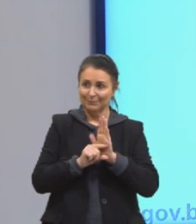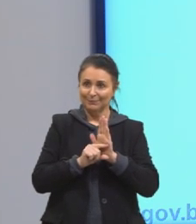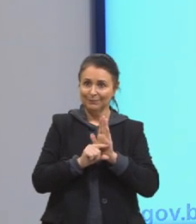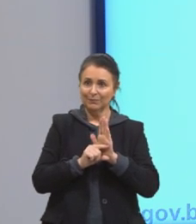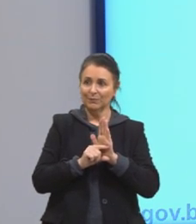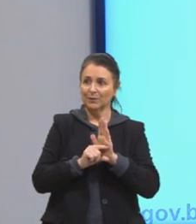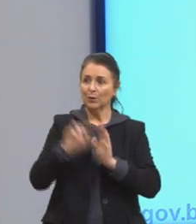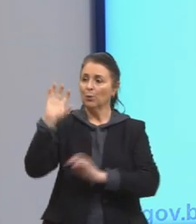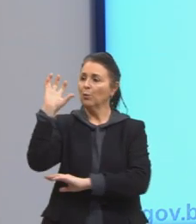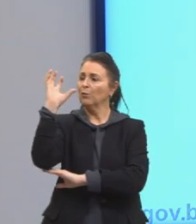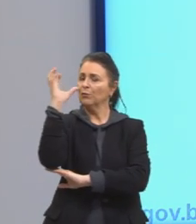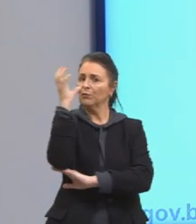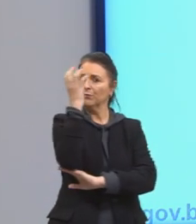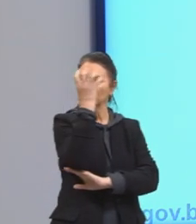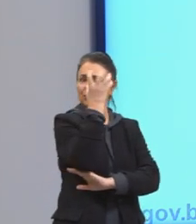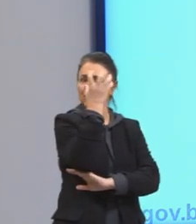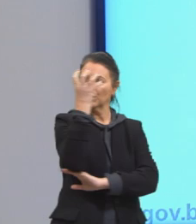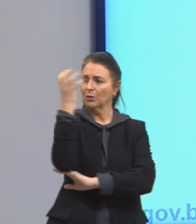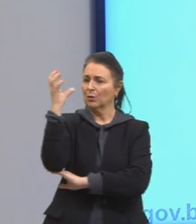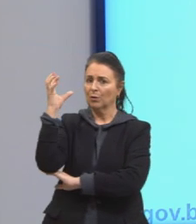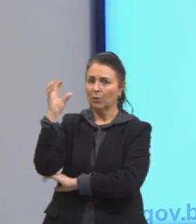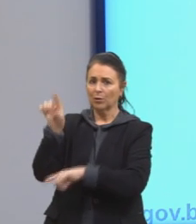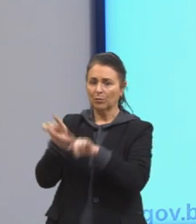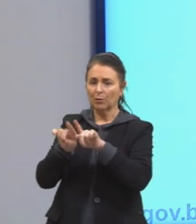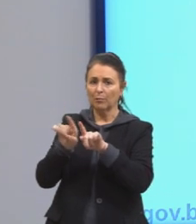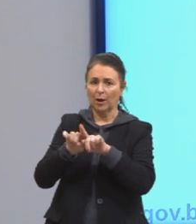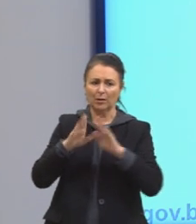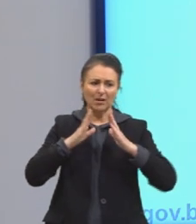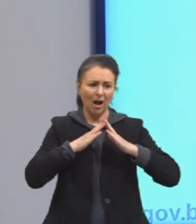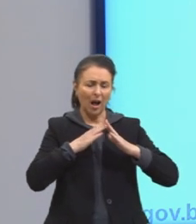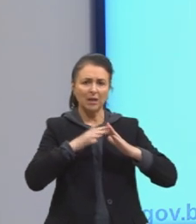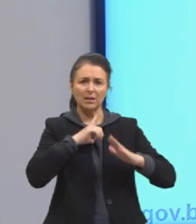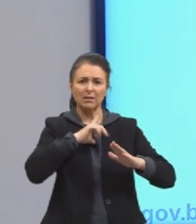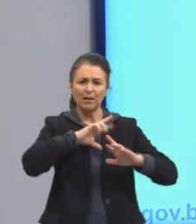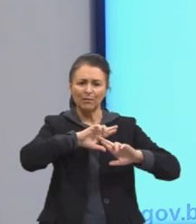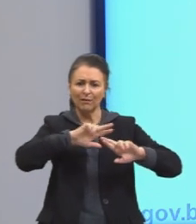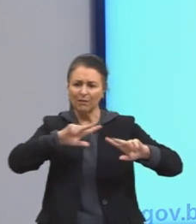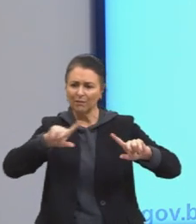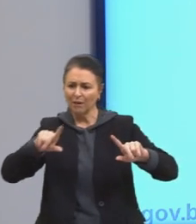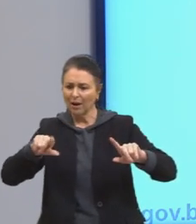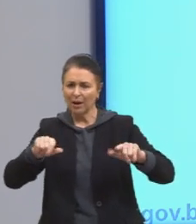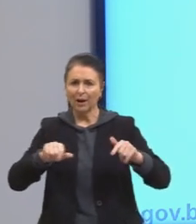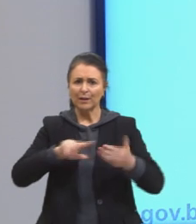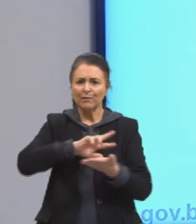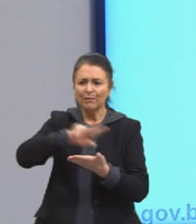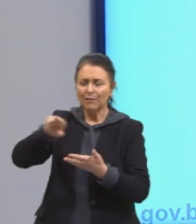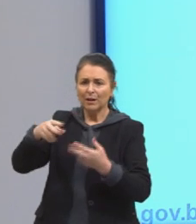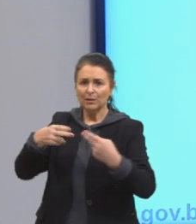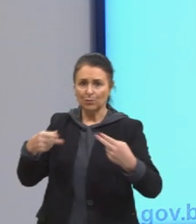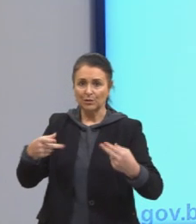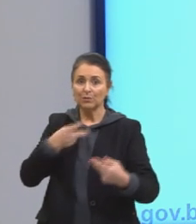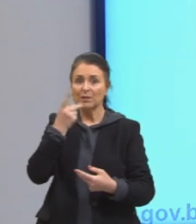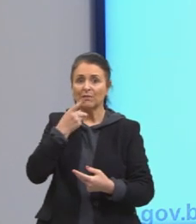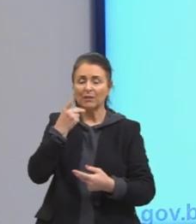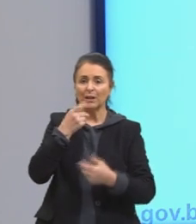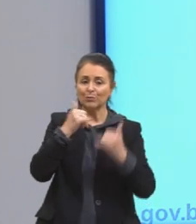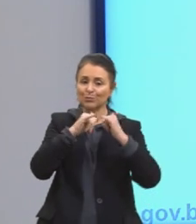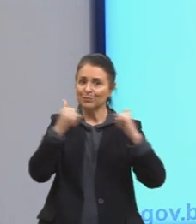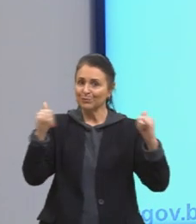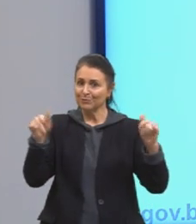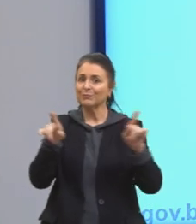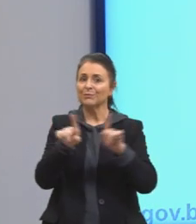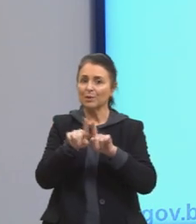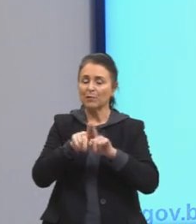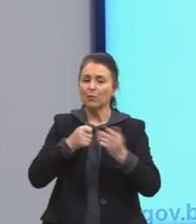e o ventilador por exemplo né todos os nossos eletrodomésticos eles têm a potência quando a gente fala de eletricidade a gente vai voltar um pouquinho para